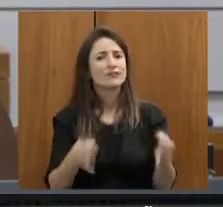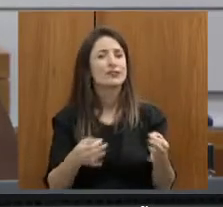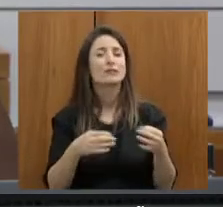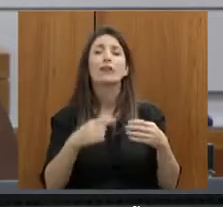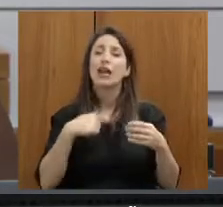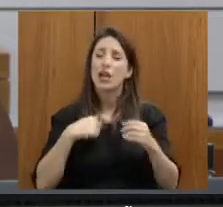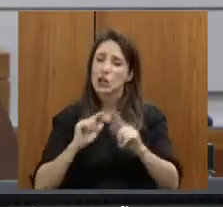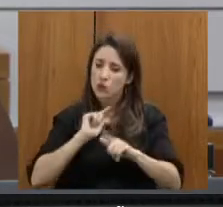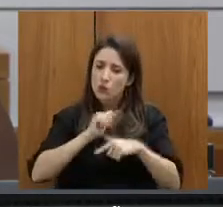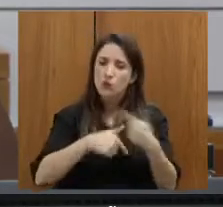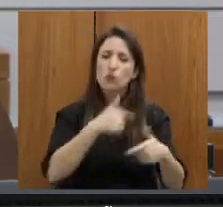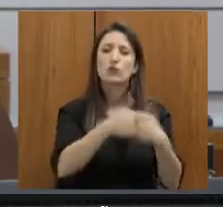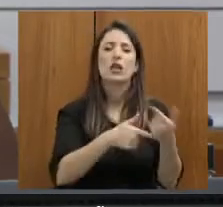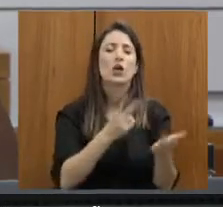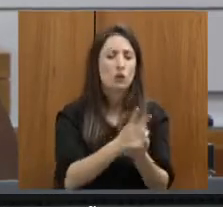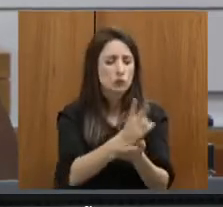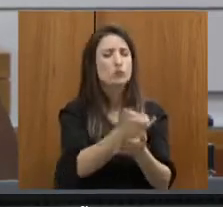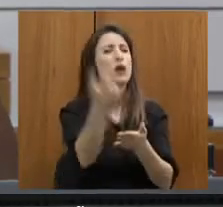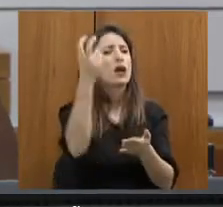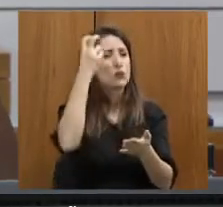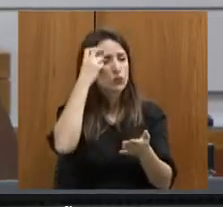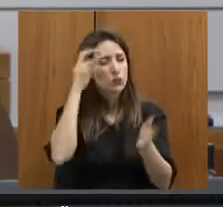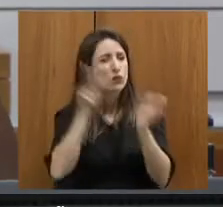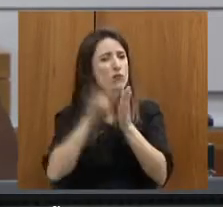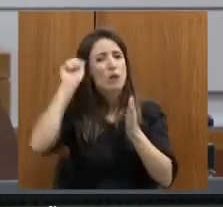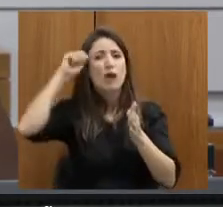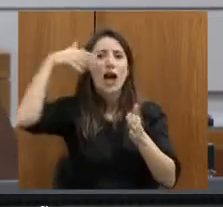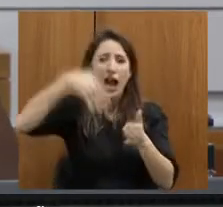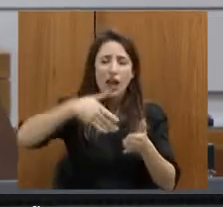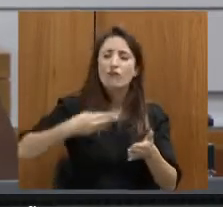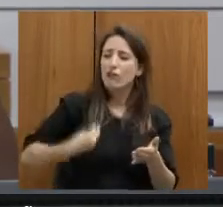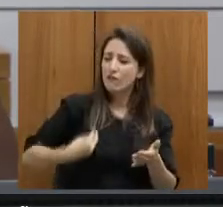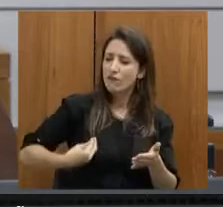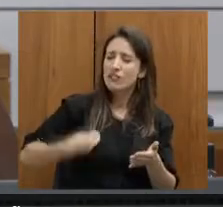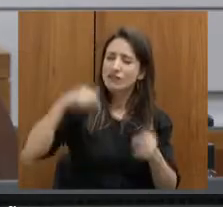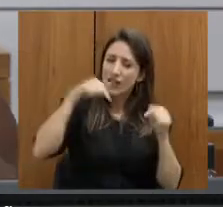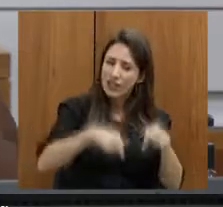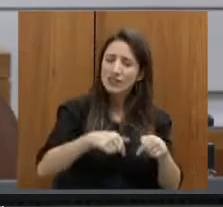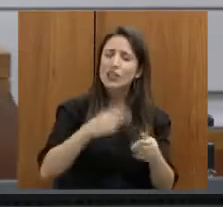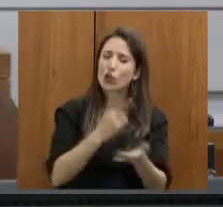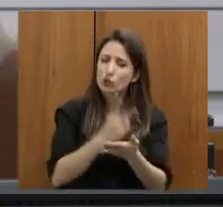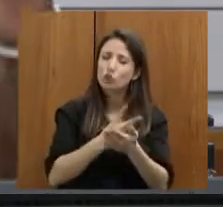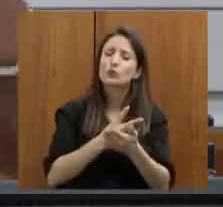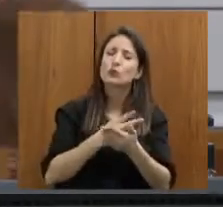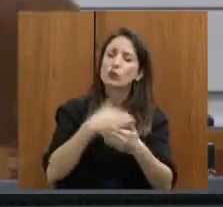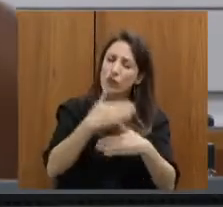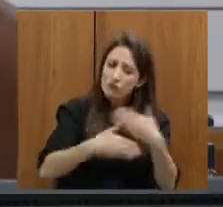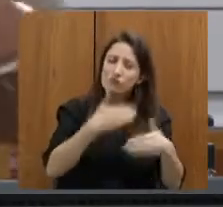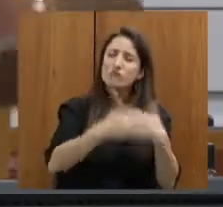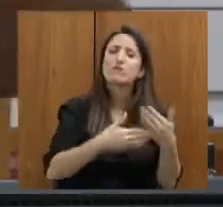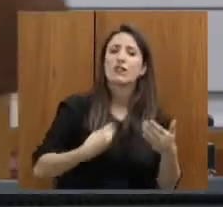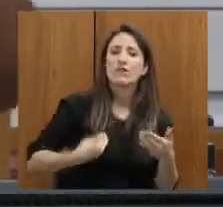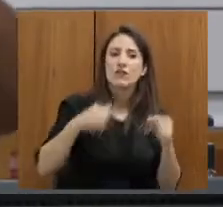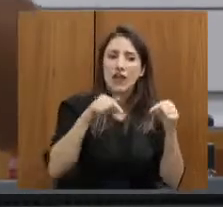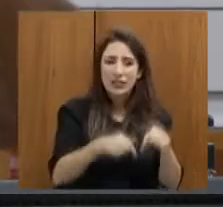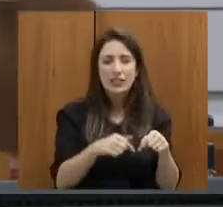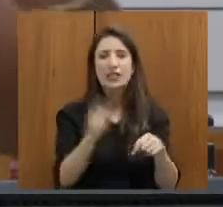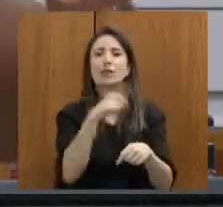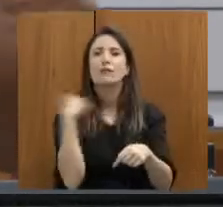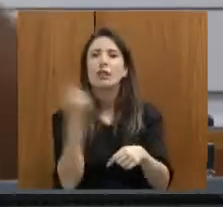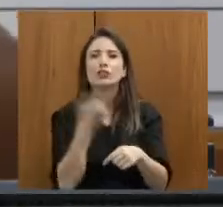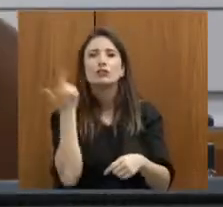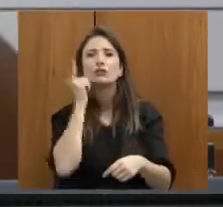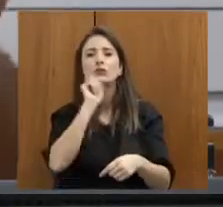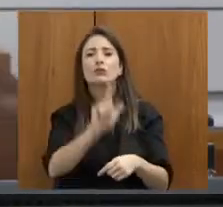garantir que a África continue viva aqui continua DG mim então é só para a gente conseguir